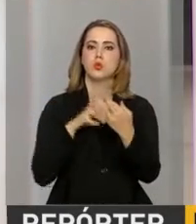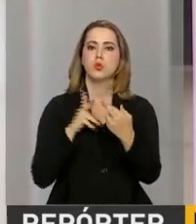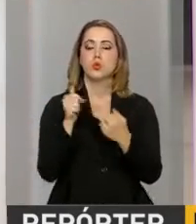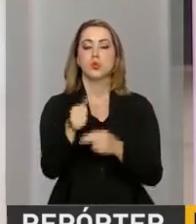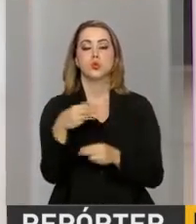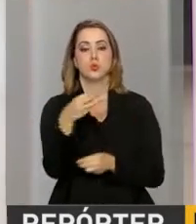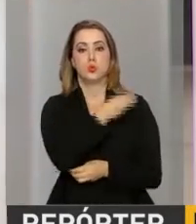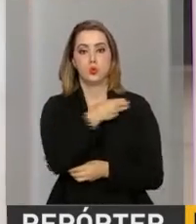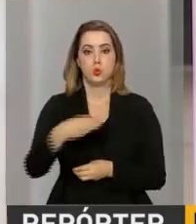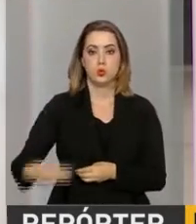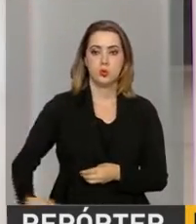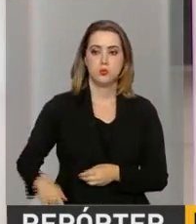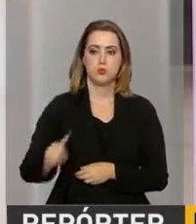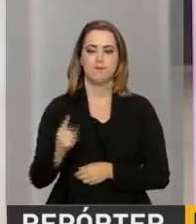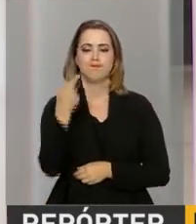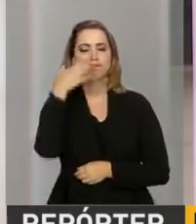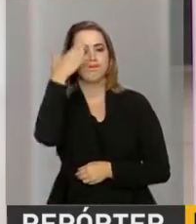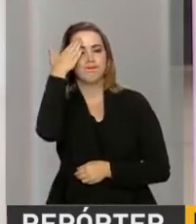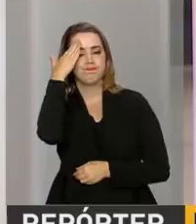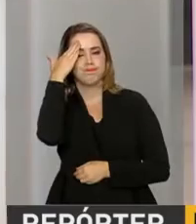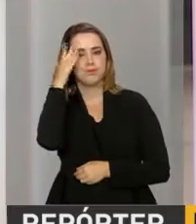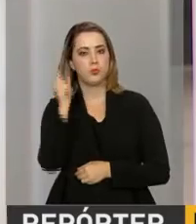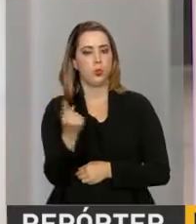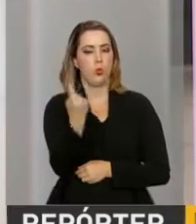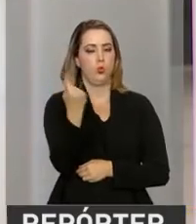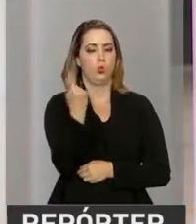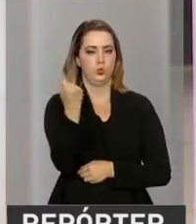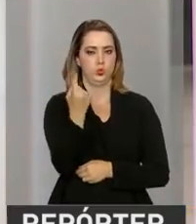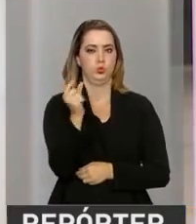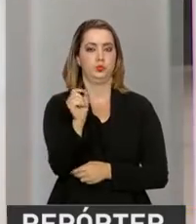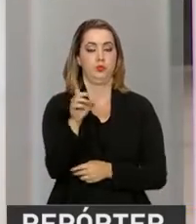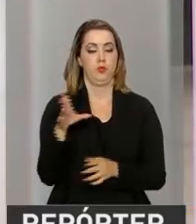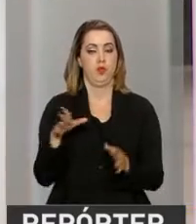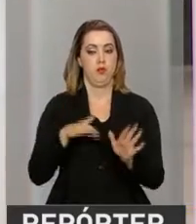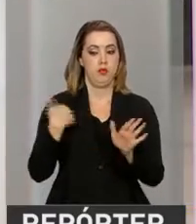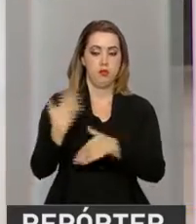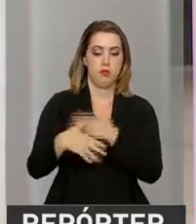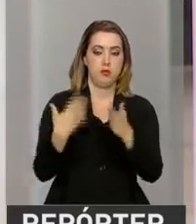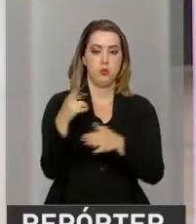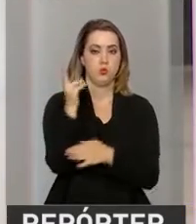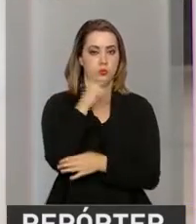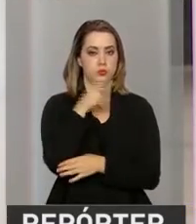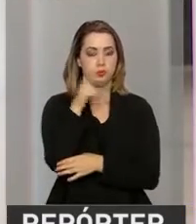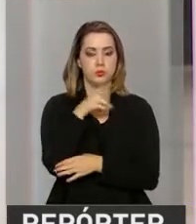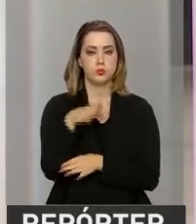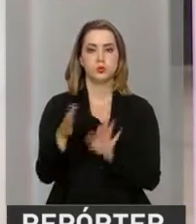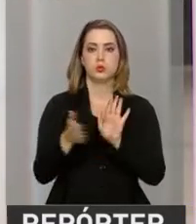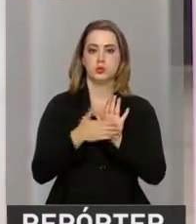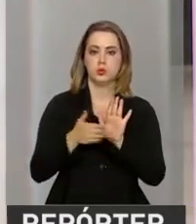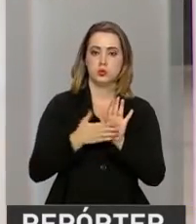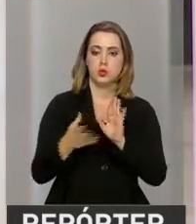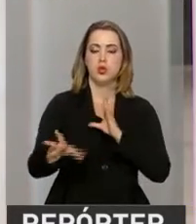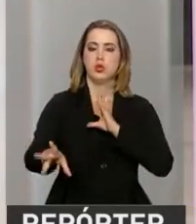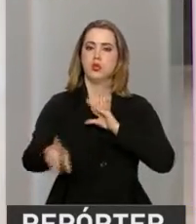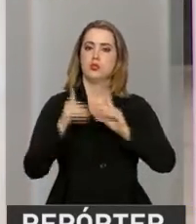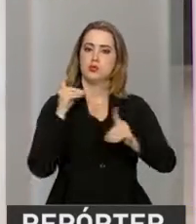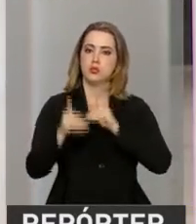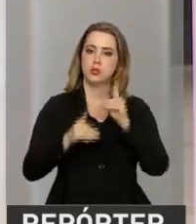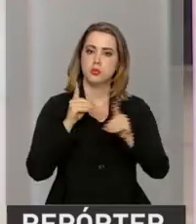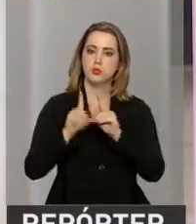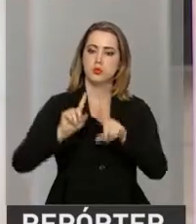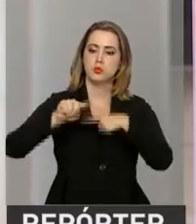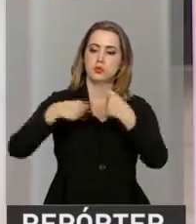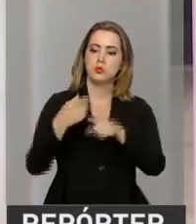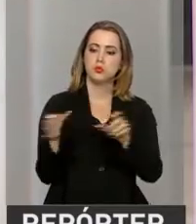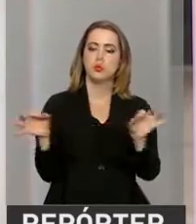Estado para terem a mesma compreensão. Vamos buscar dar uma agilidade no processo agora do debate, passado o primeiro